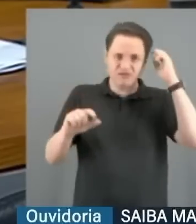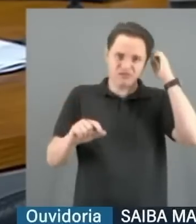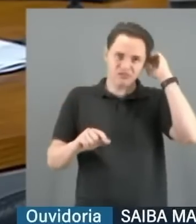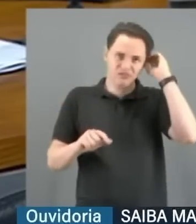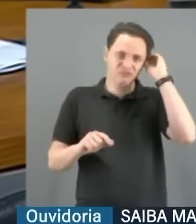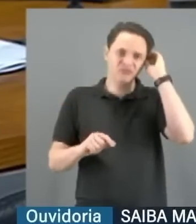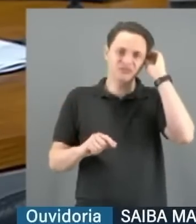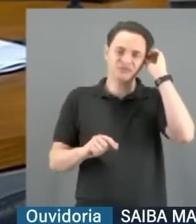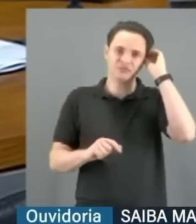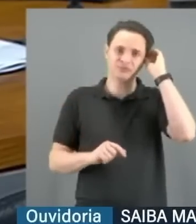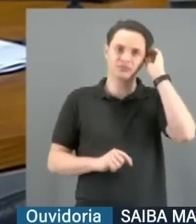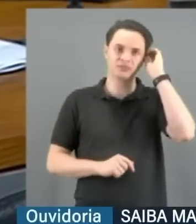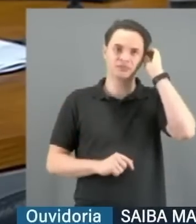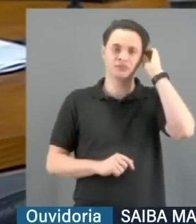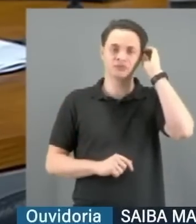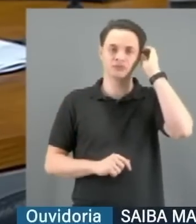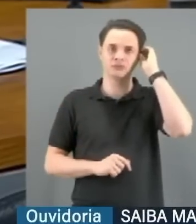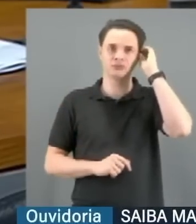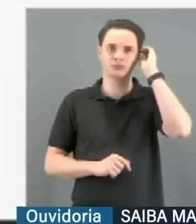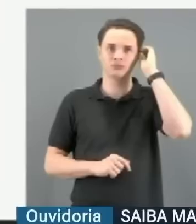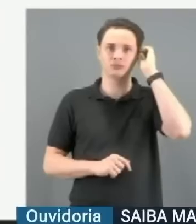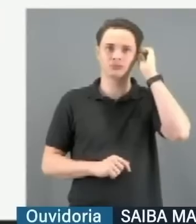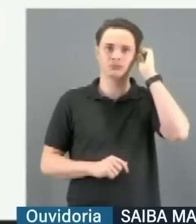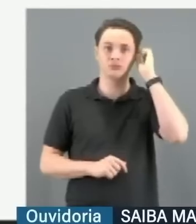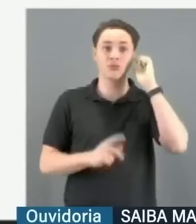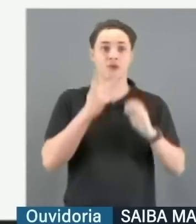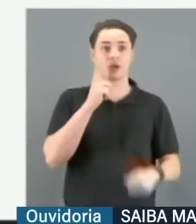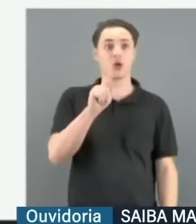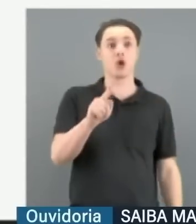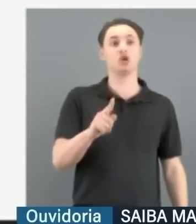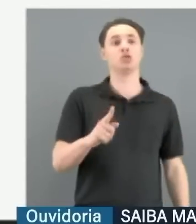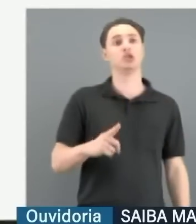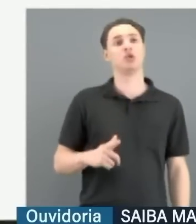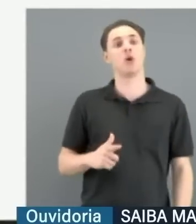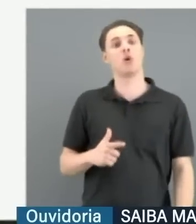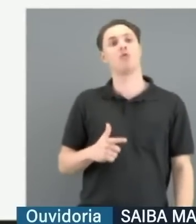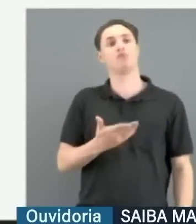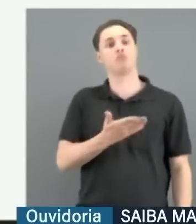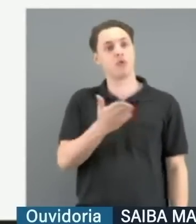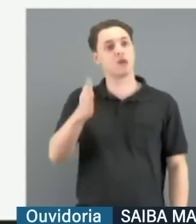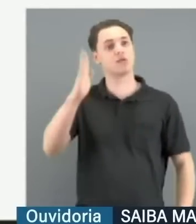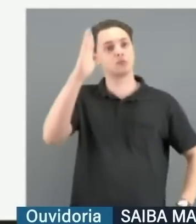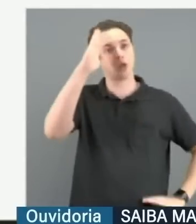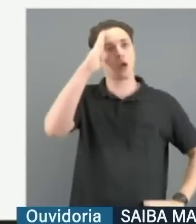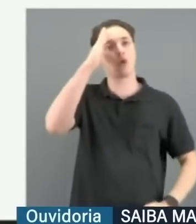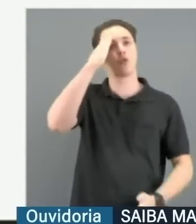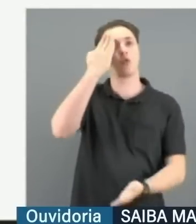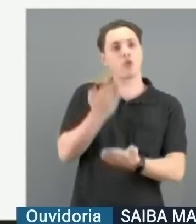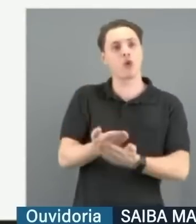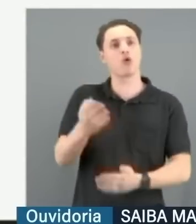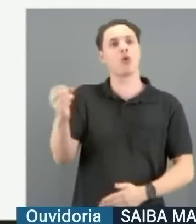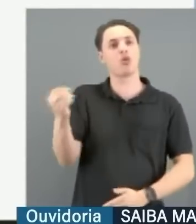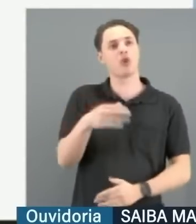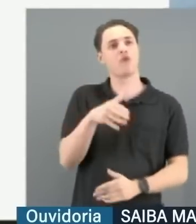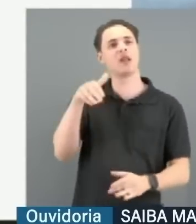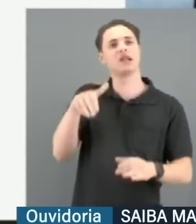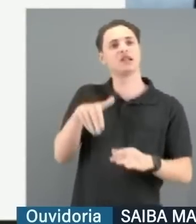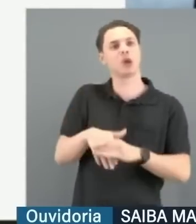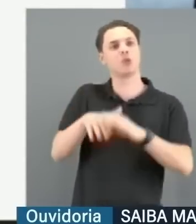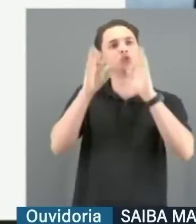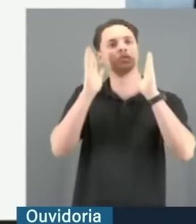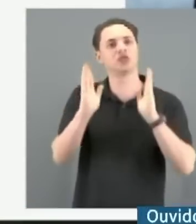Generais, confiamos nos senhores. Novas eleições já, voto